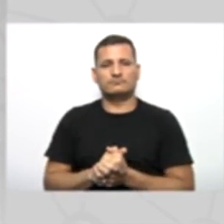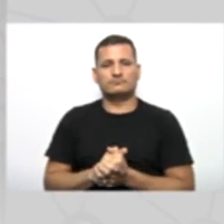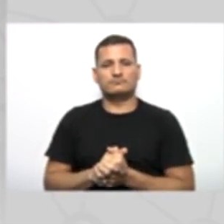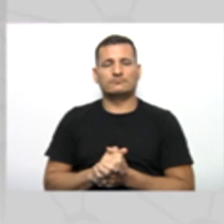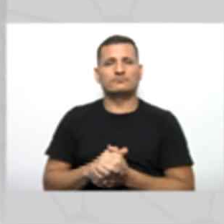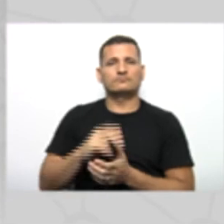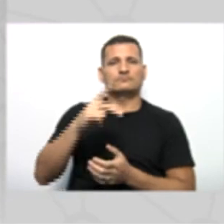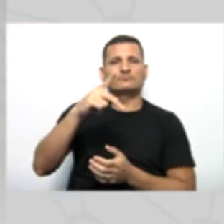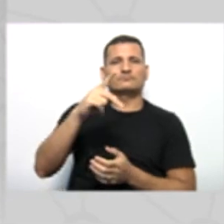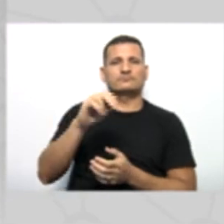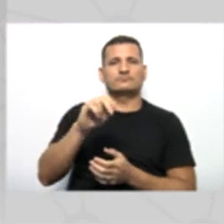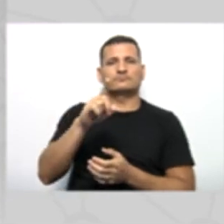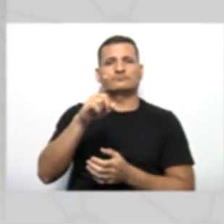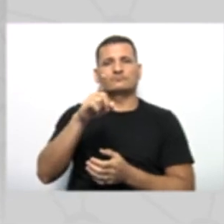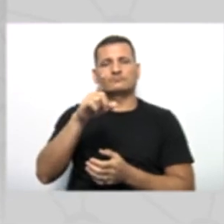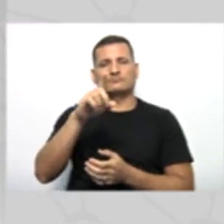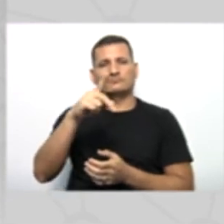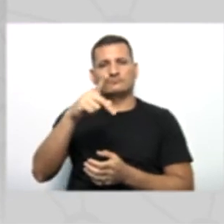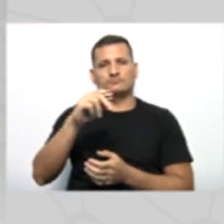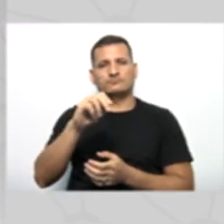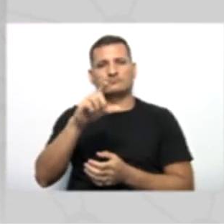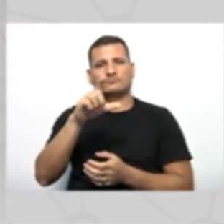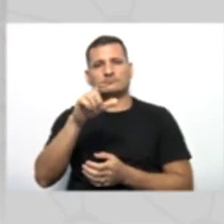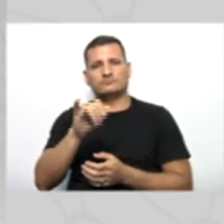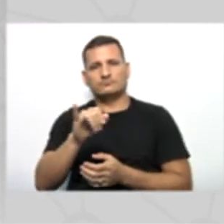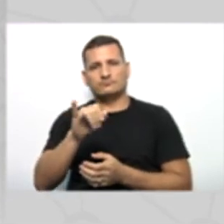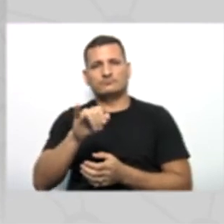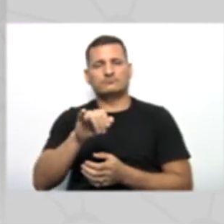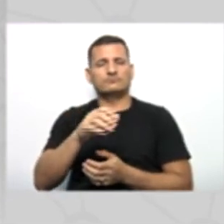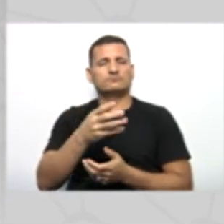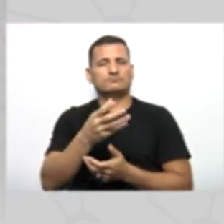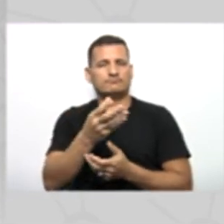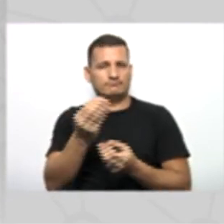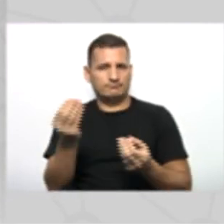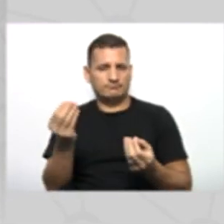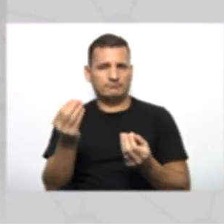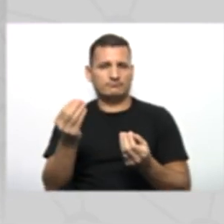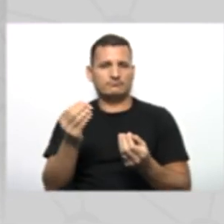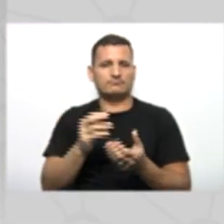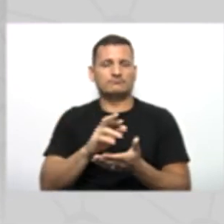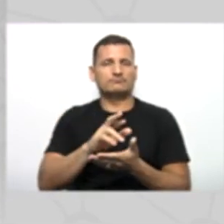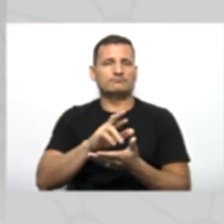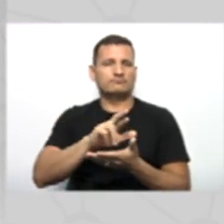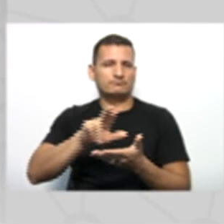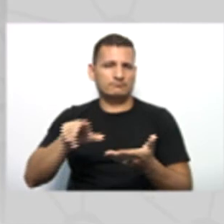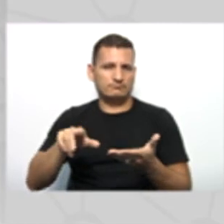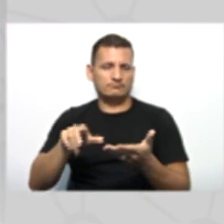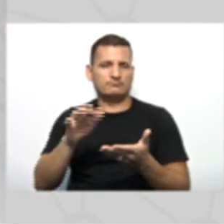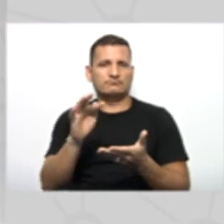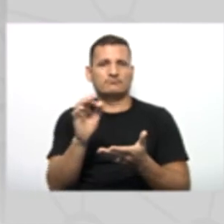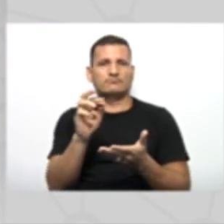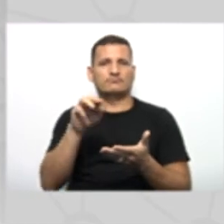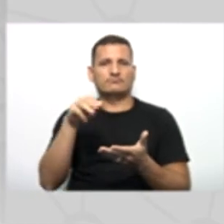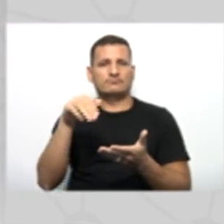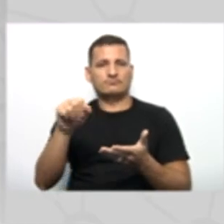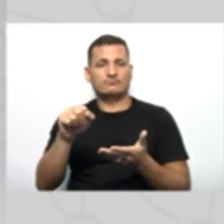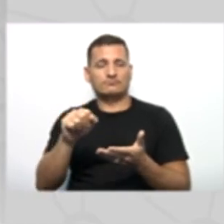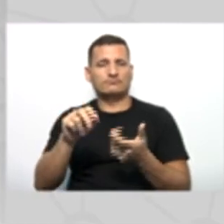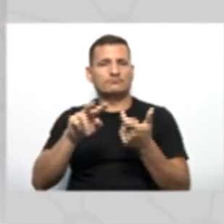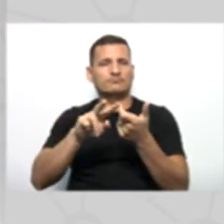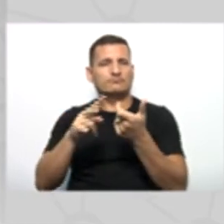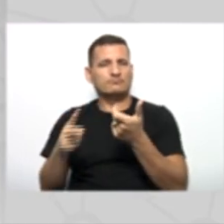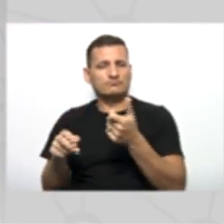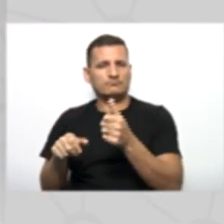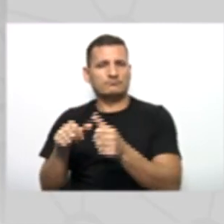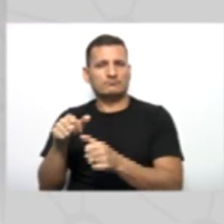vai trabalhar com formas diferentes de tratar o mesmo atributo. Conceito. Polimorfismo é um mecanismo que